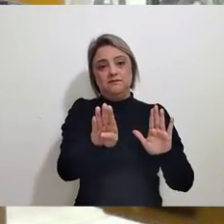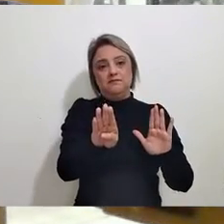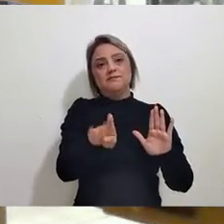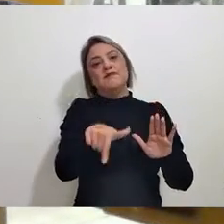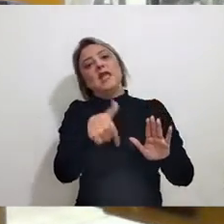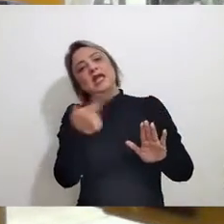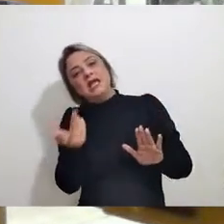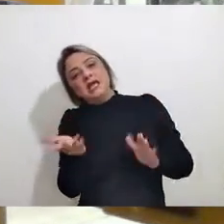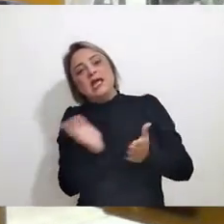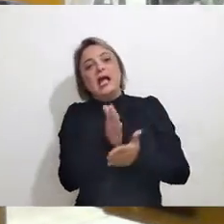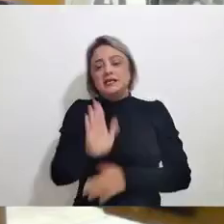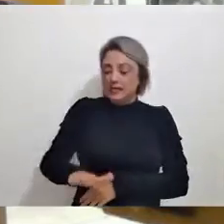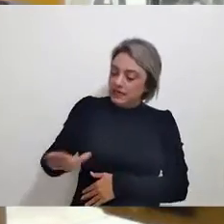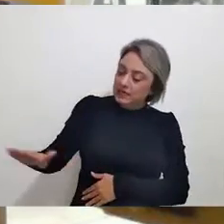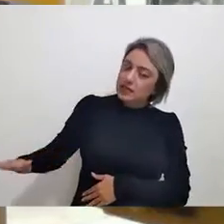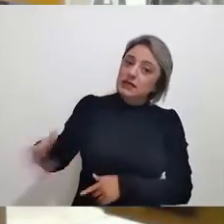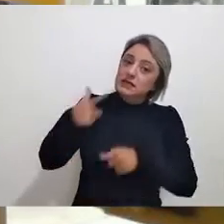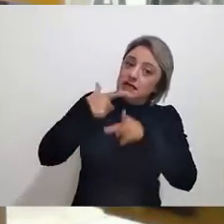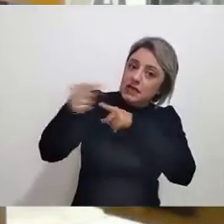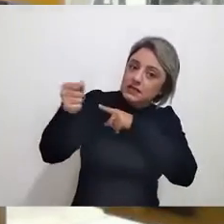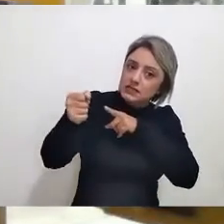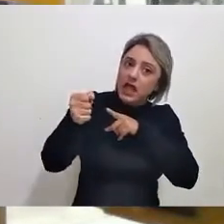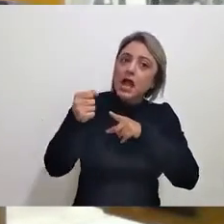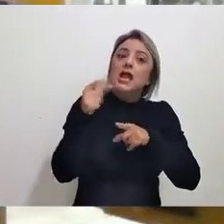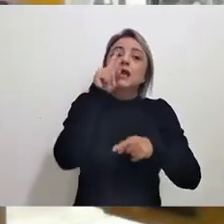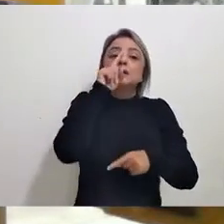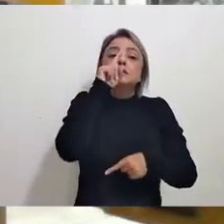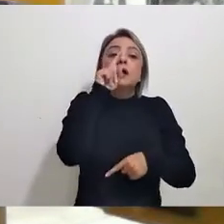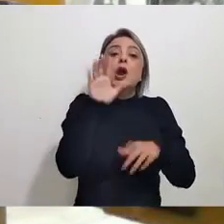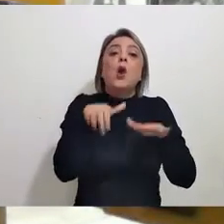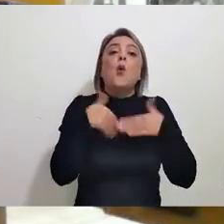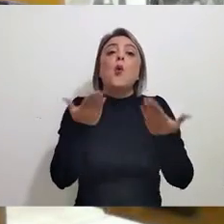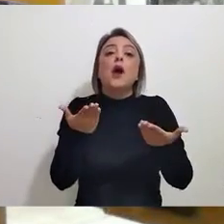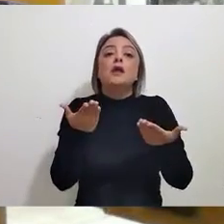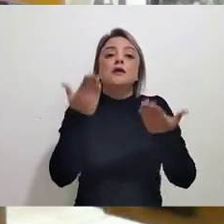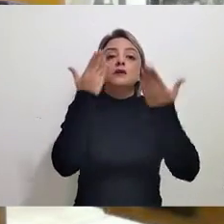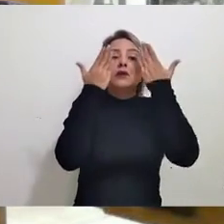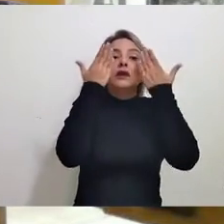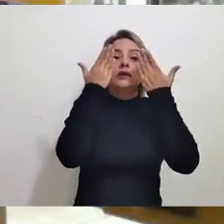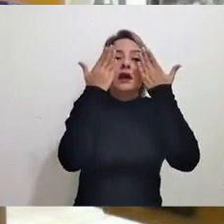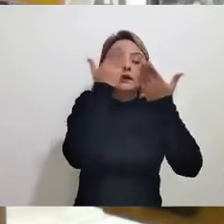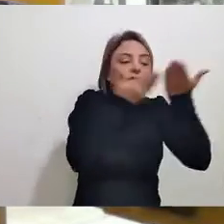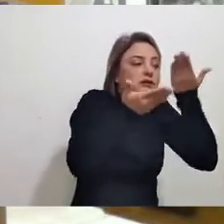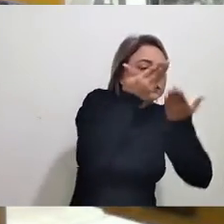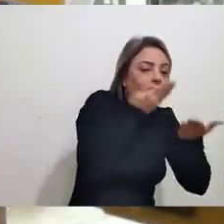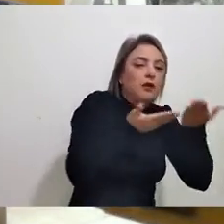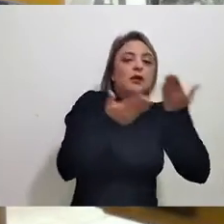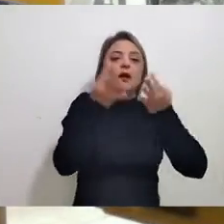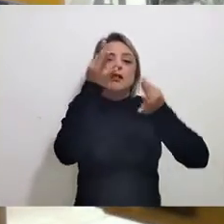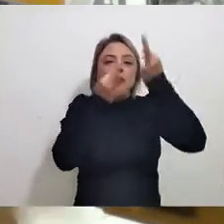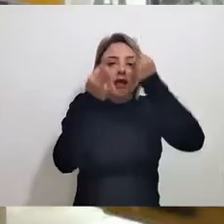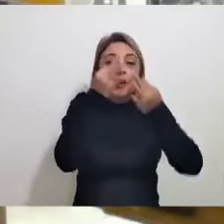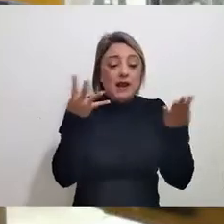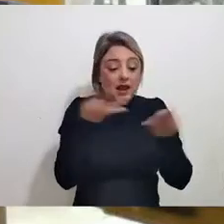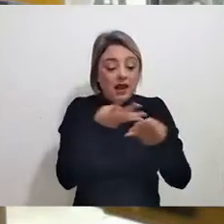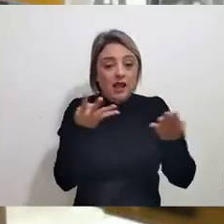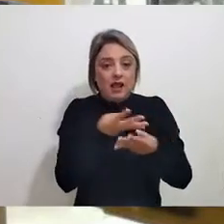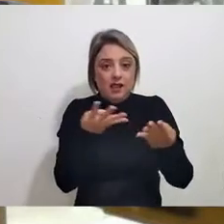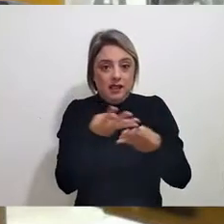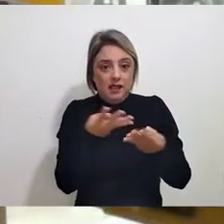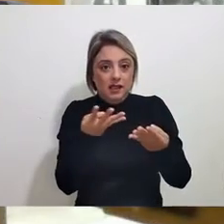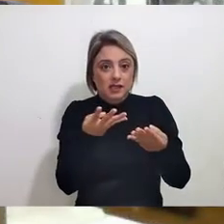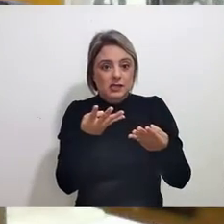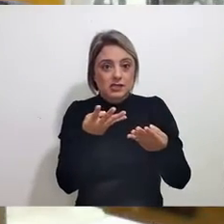risco quando? Quando ela for tratada por um psicólogo, por um psiquiatra, pela rede intersetorial, que aqui no Gama ainda é uma rede